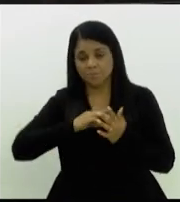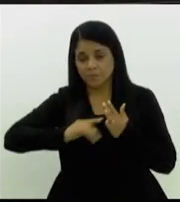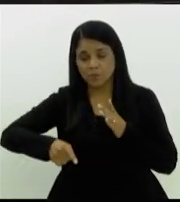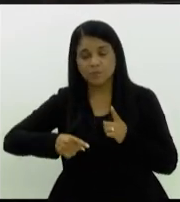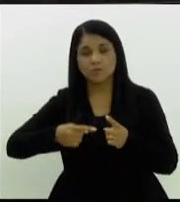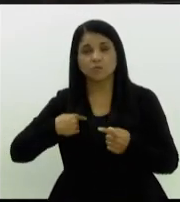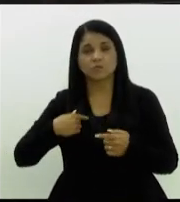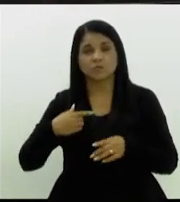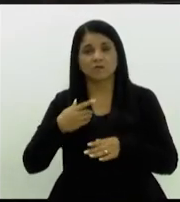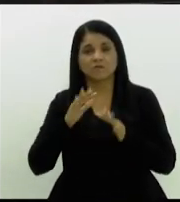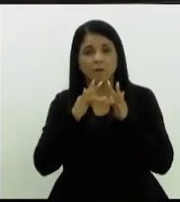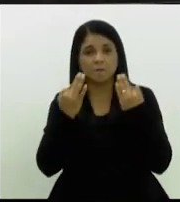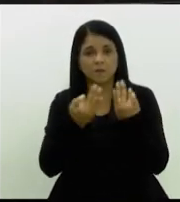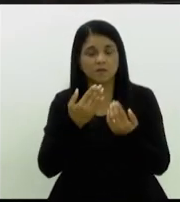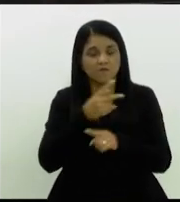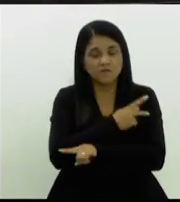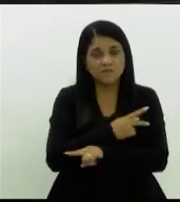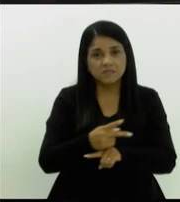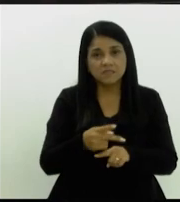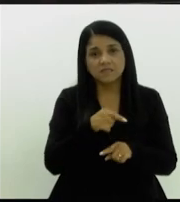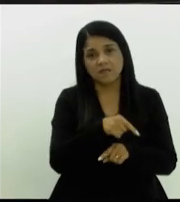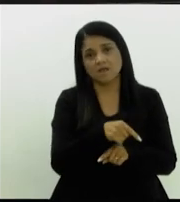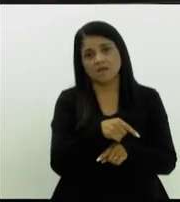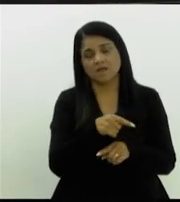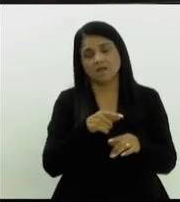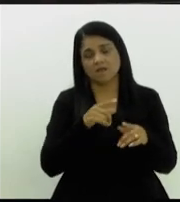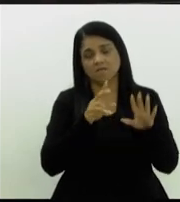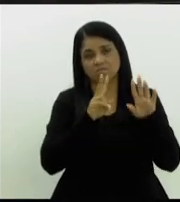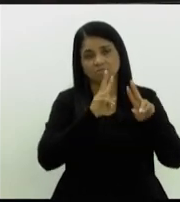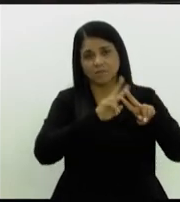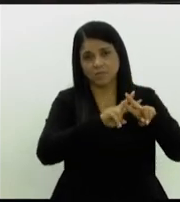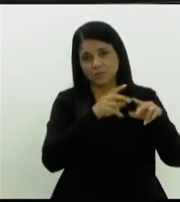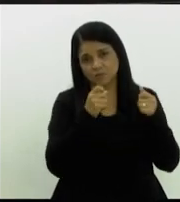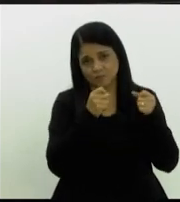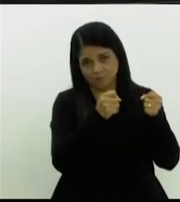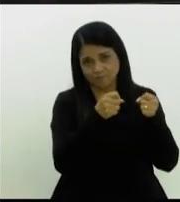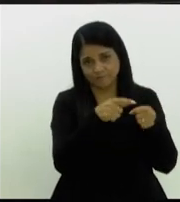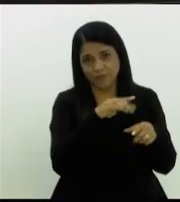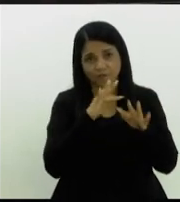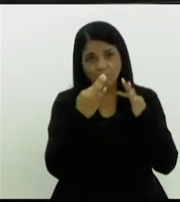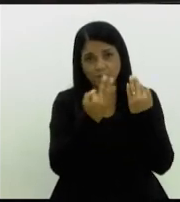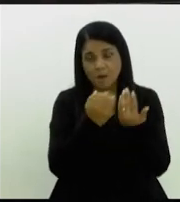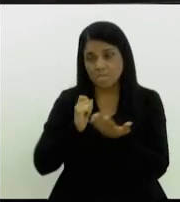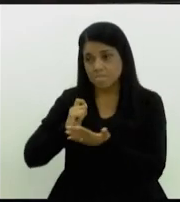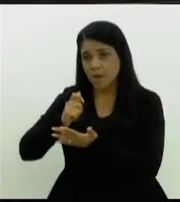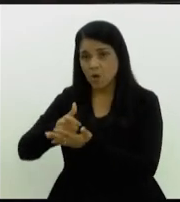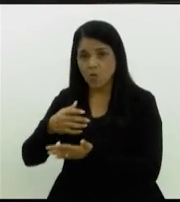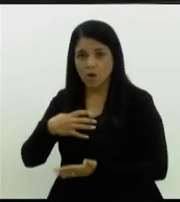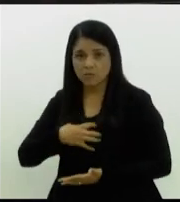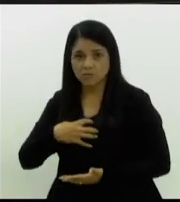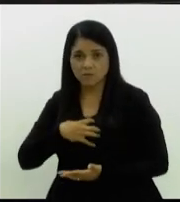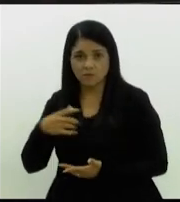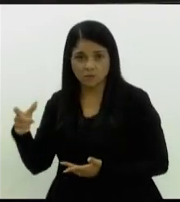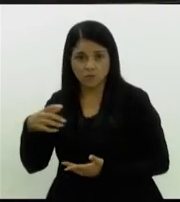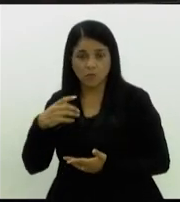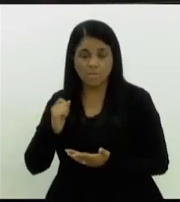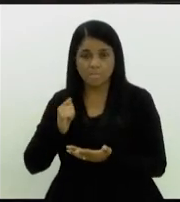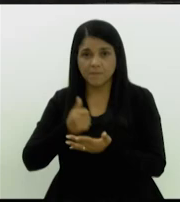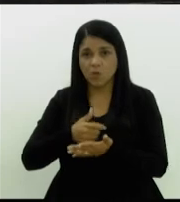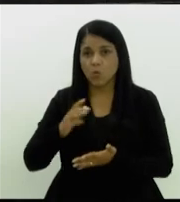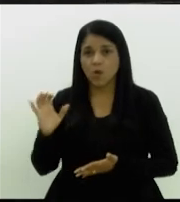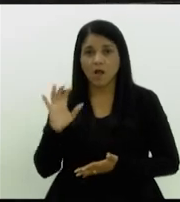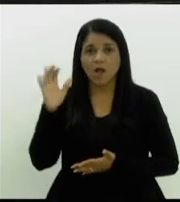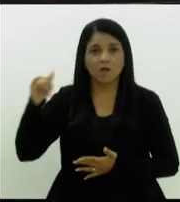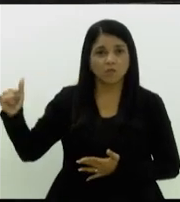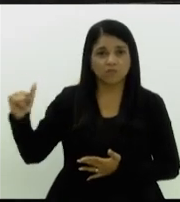Teve gente que veio de Salvador, pagou uma passagem para vir visitar o seu familiar no sistema e não conseguiu. A